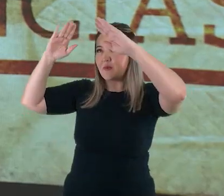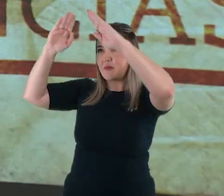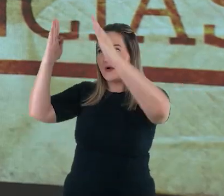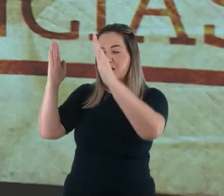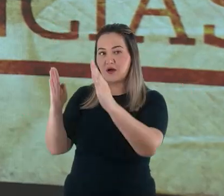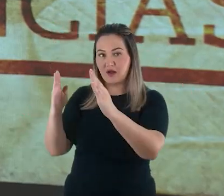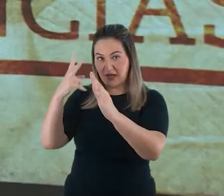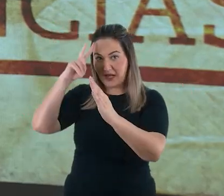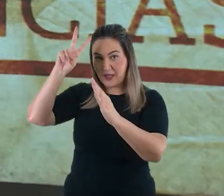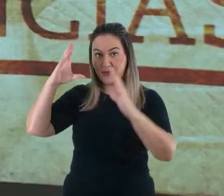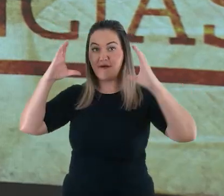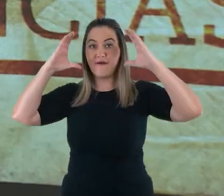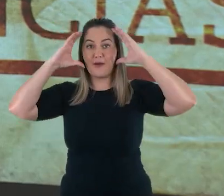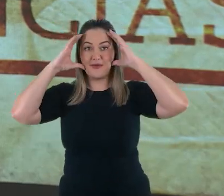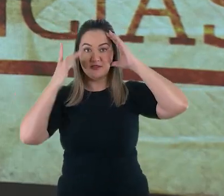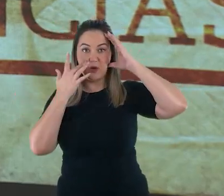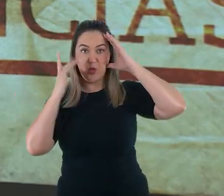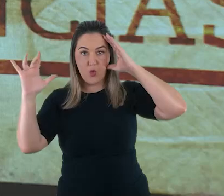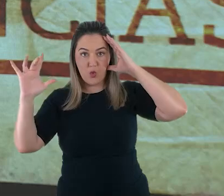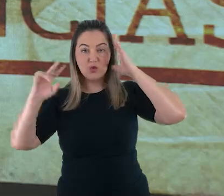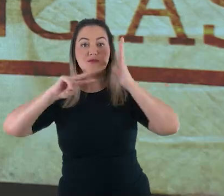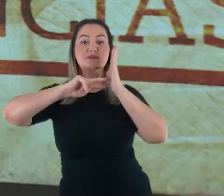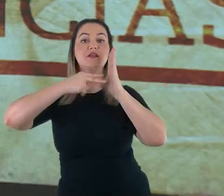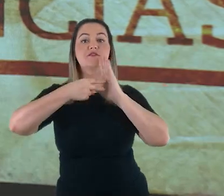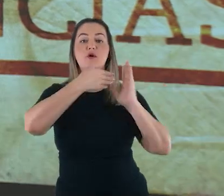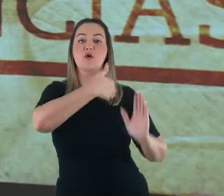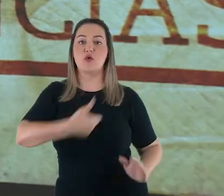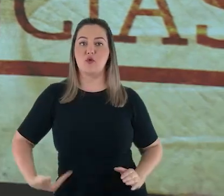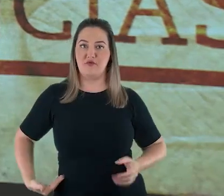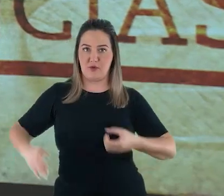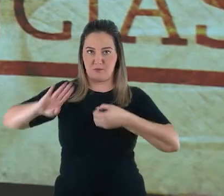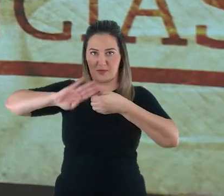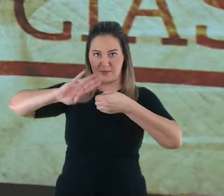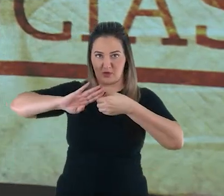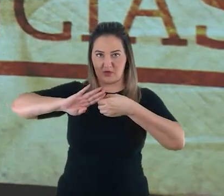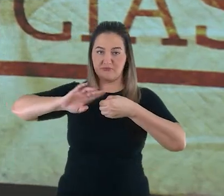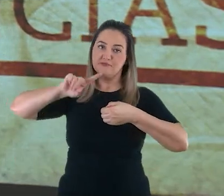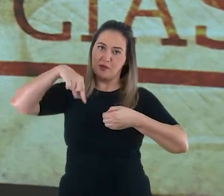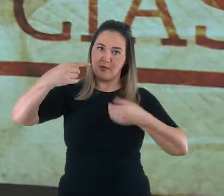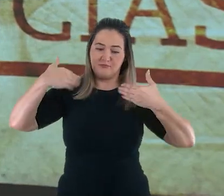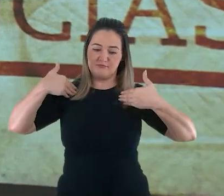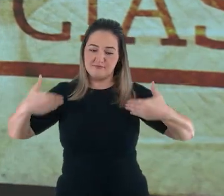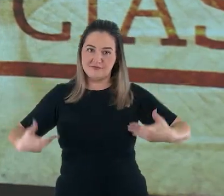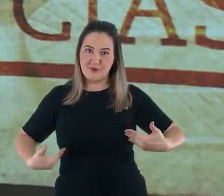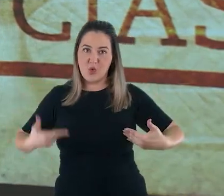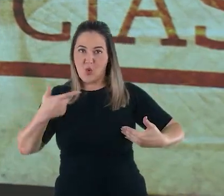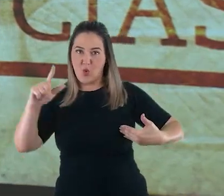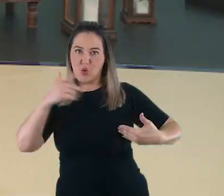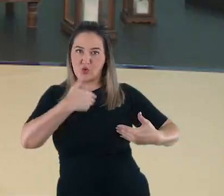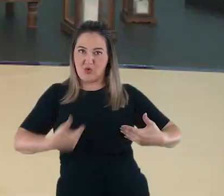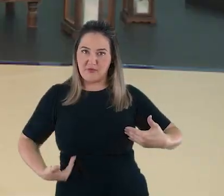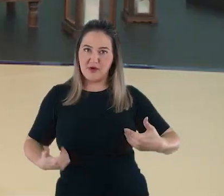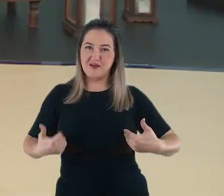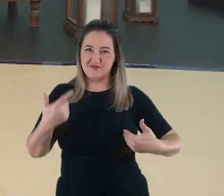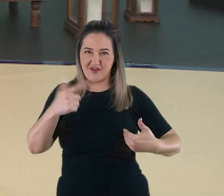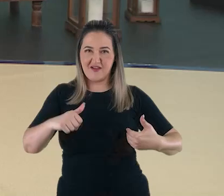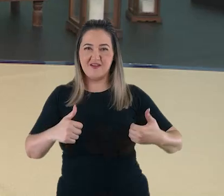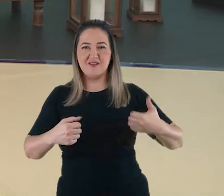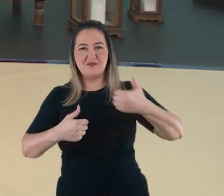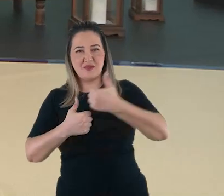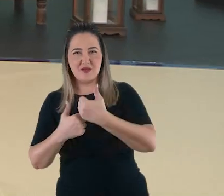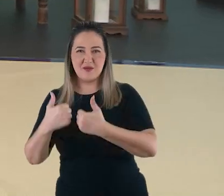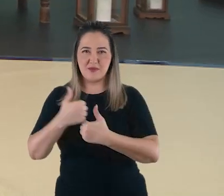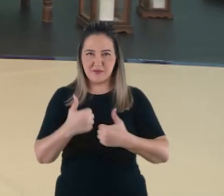representava a Babilônia era feita de ouro. Depois viriam outros reinos feitos de metais diferentes. Pois é, agora o